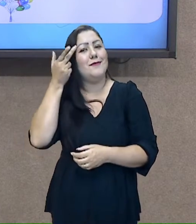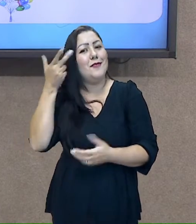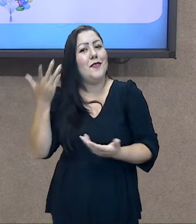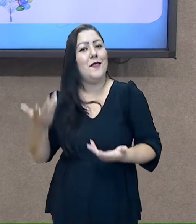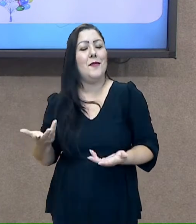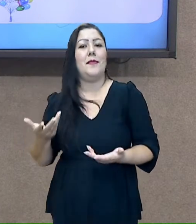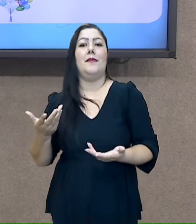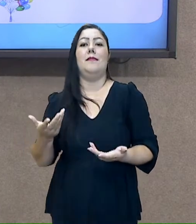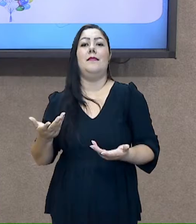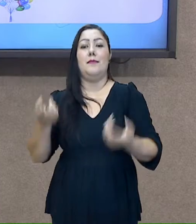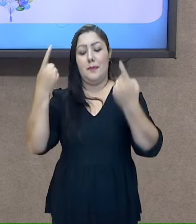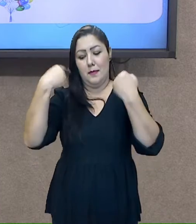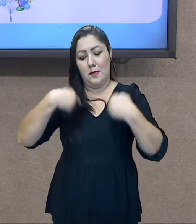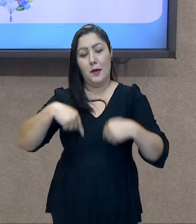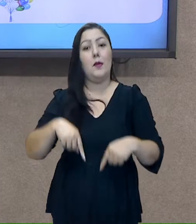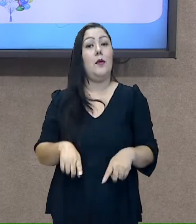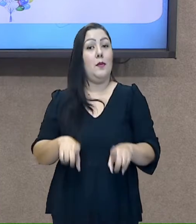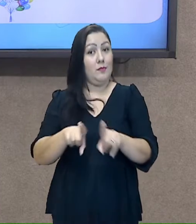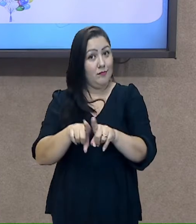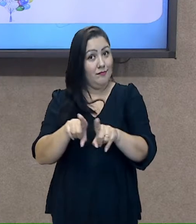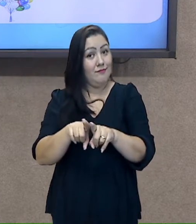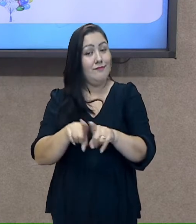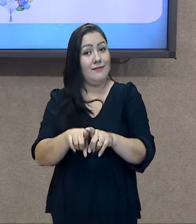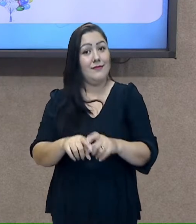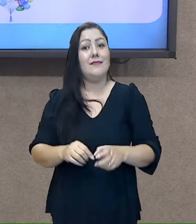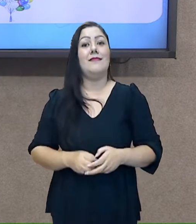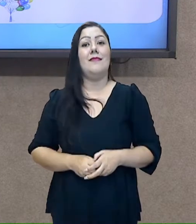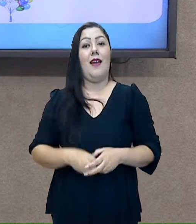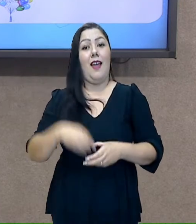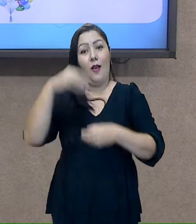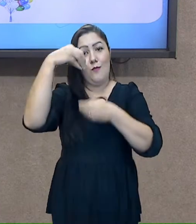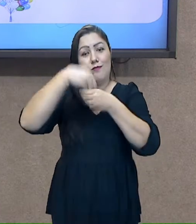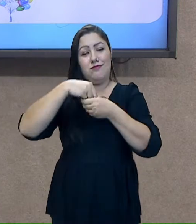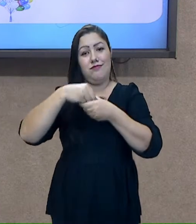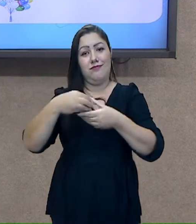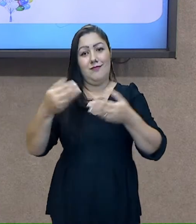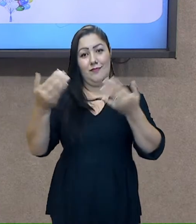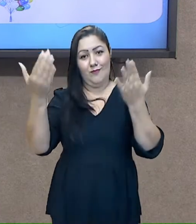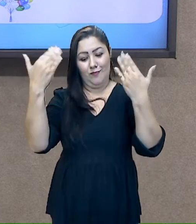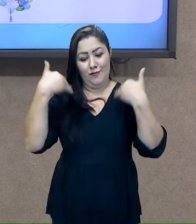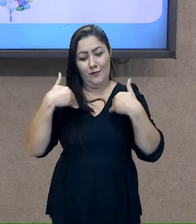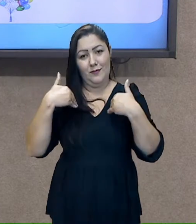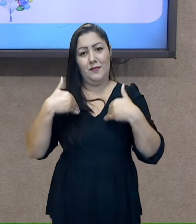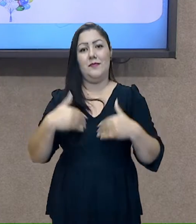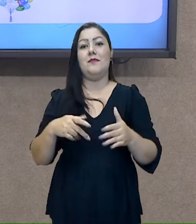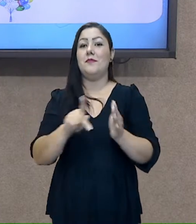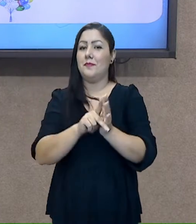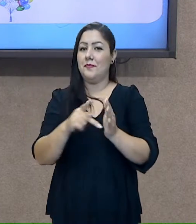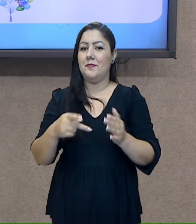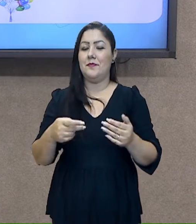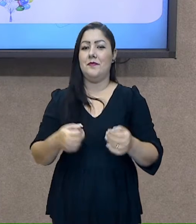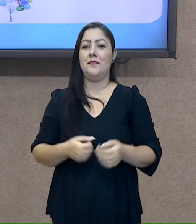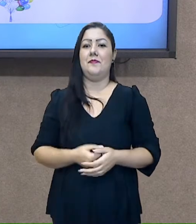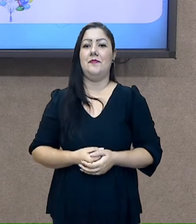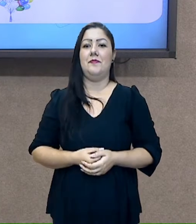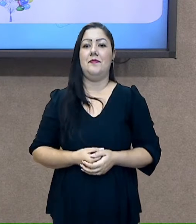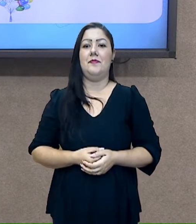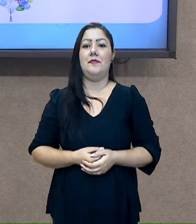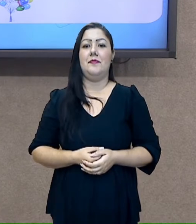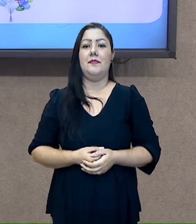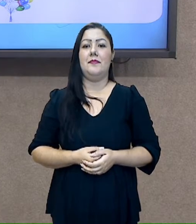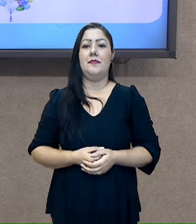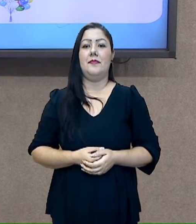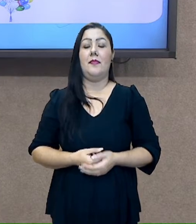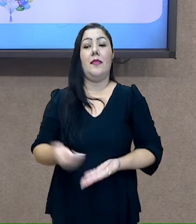nosso corpo. Muitos desses elementos se fazem presentes também. E